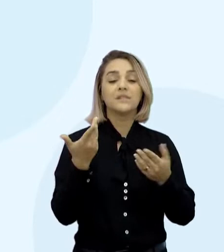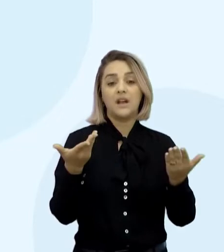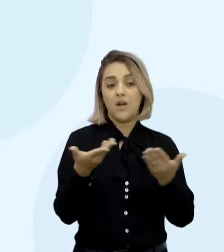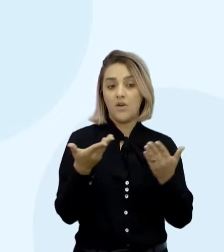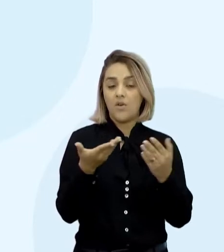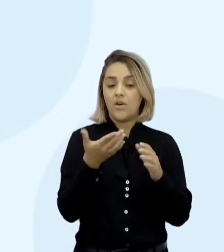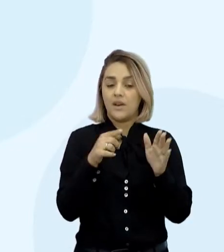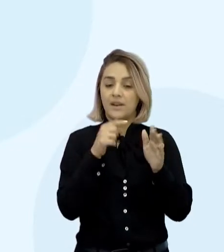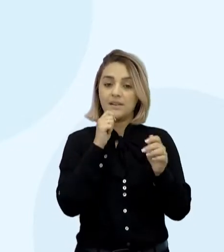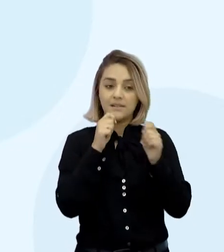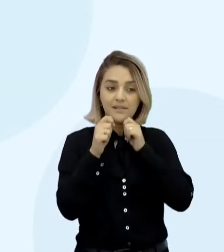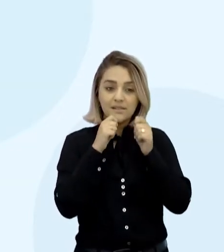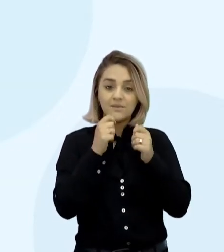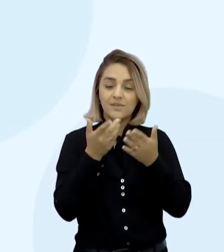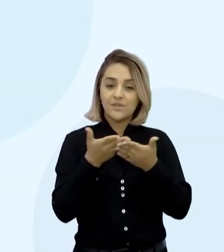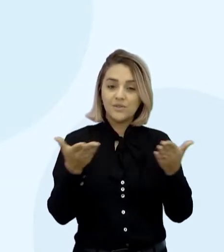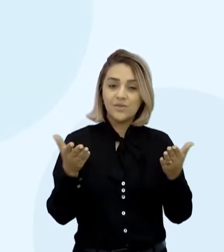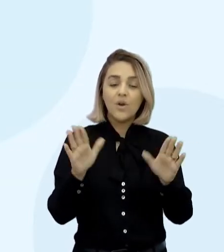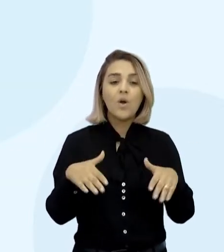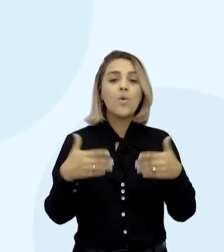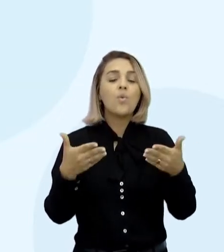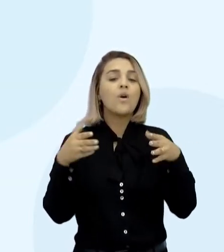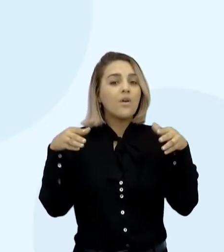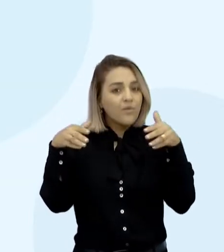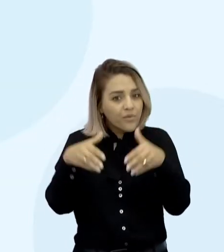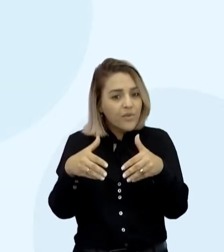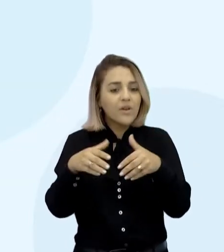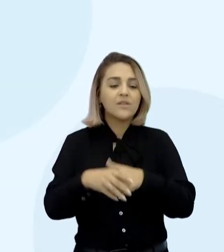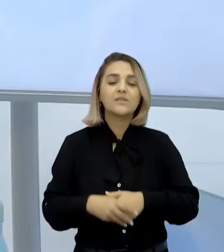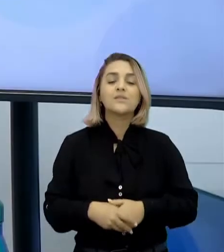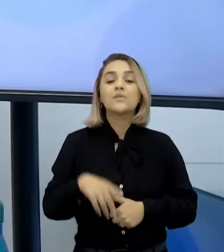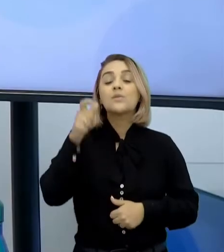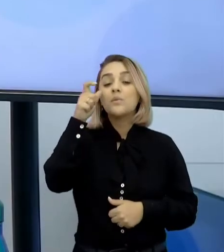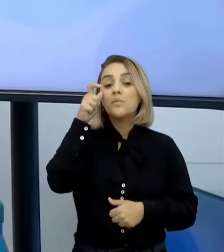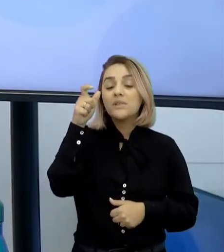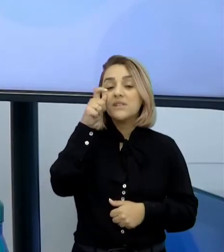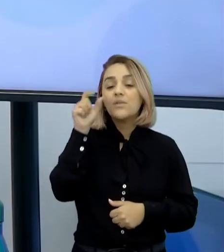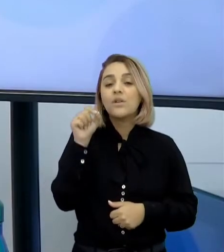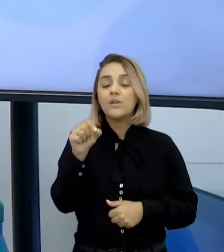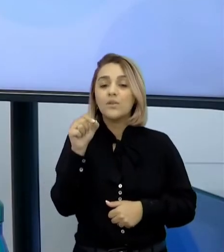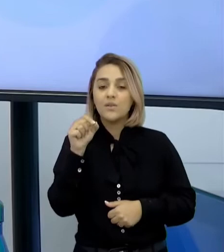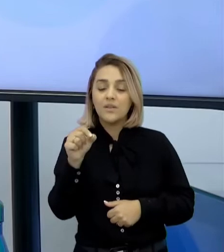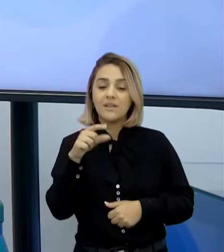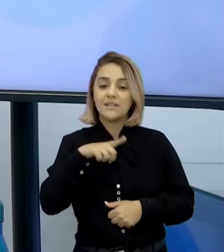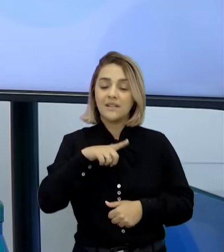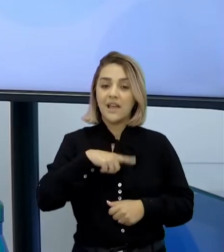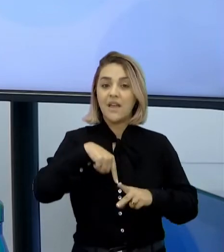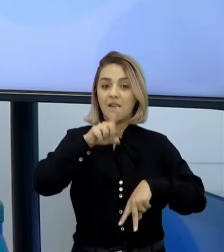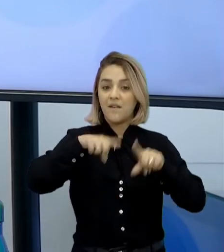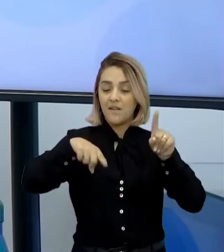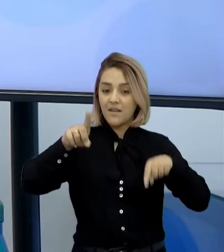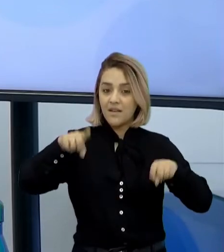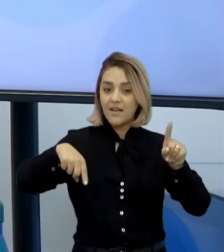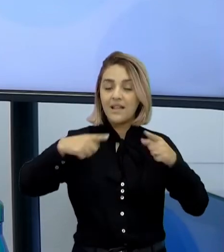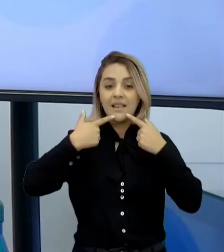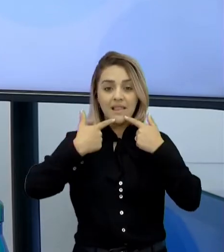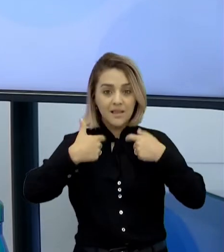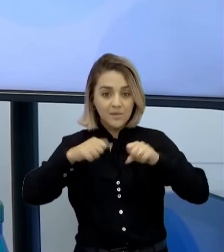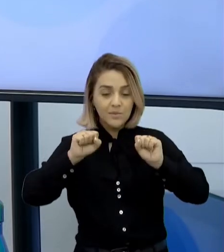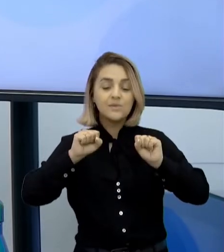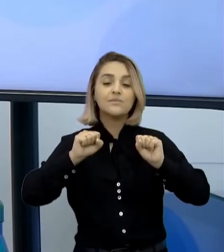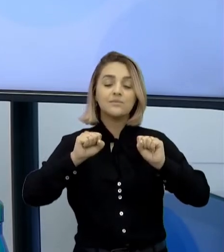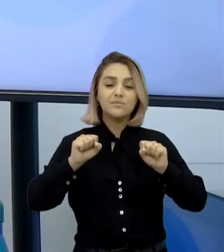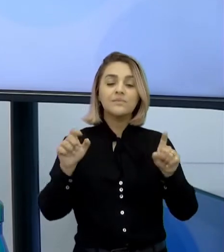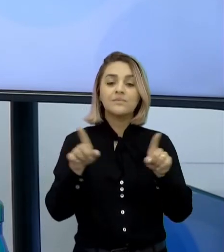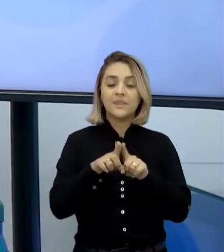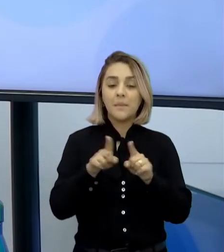de vocês, qual será o foco? O que nós estamos vendo aí, então, sobre as variedades linguísticas, né?